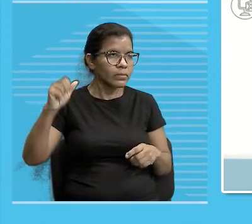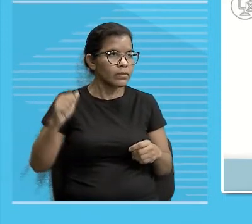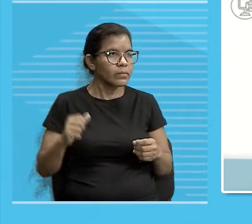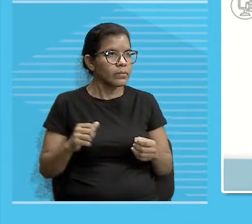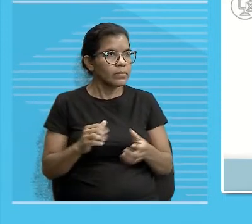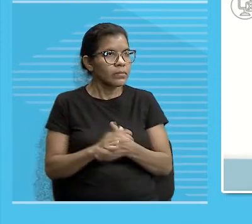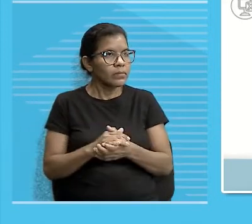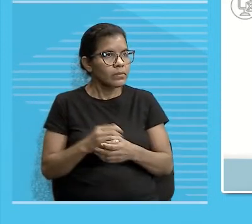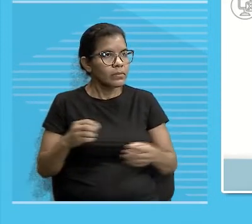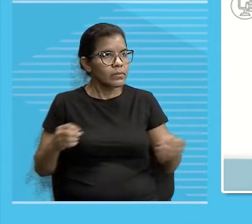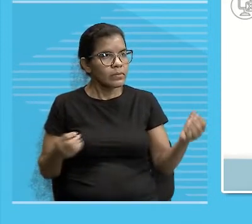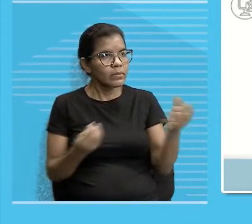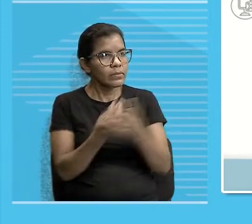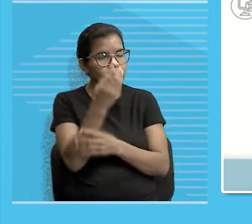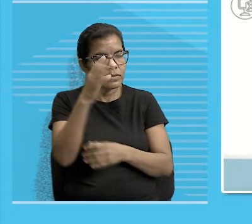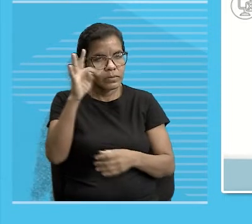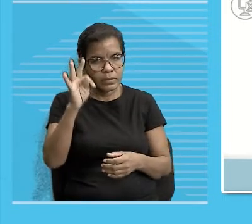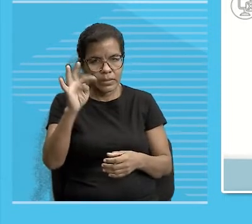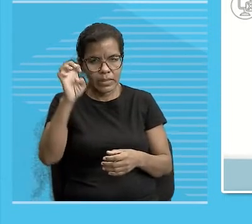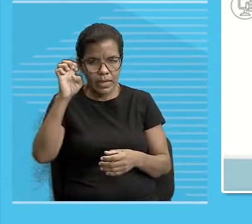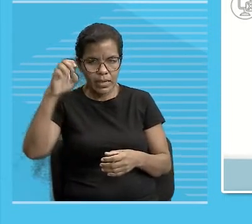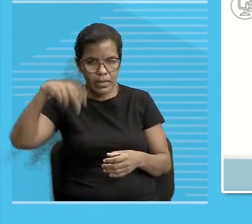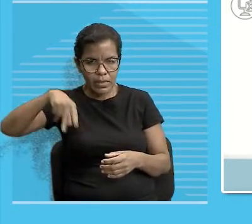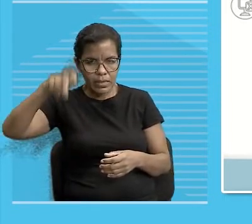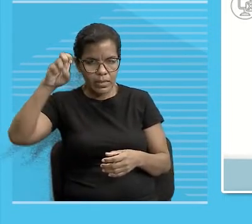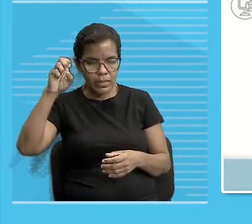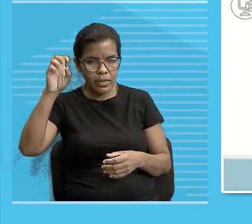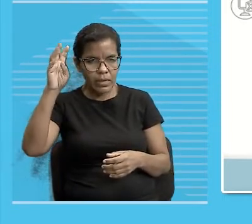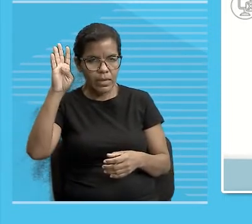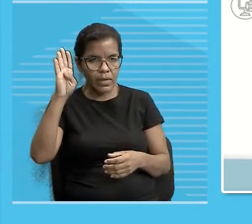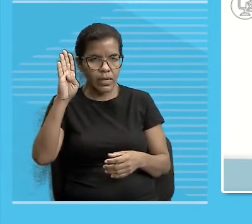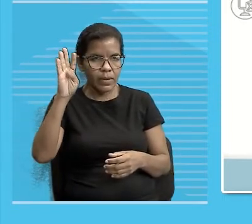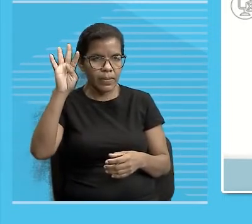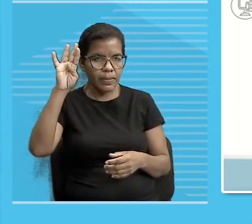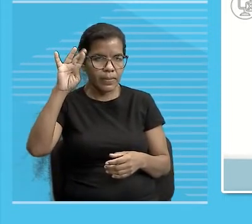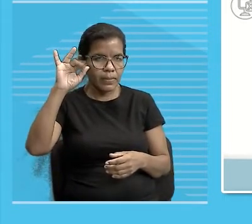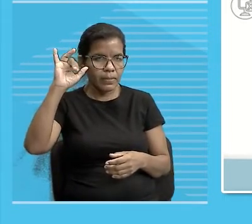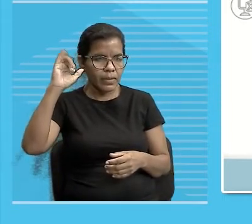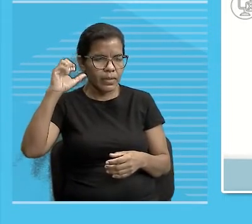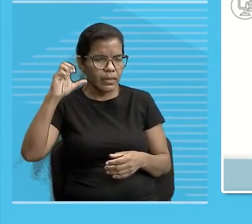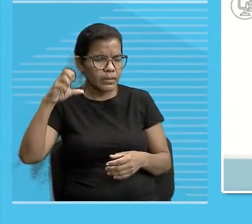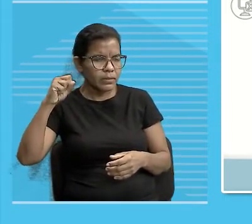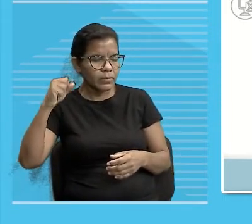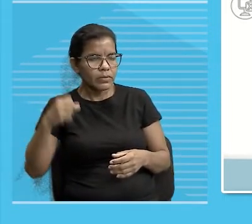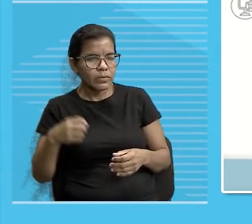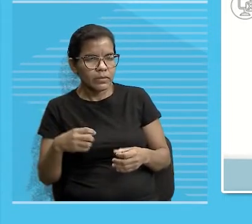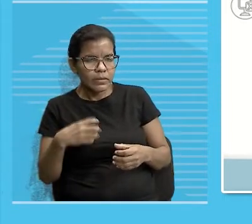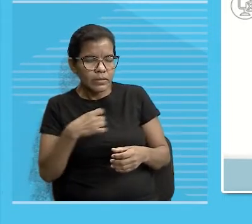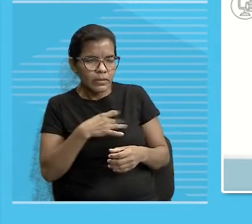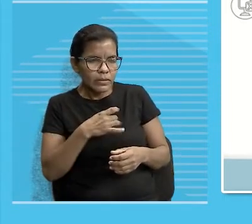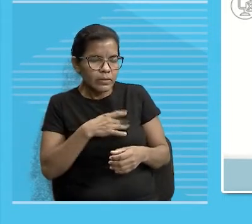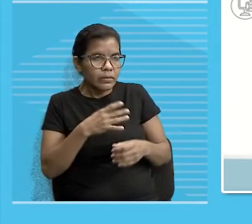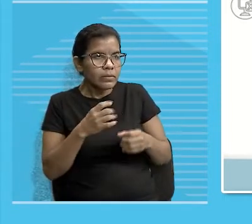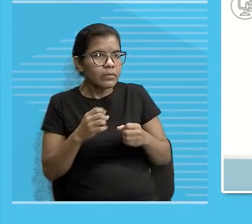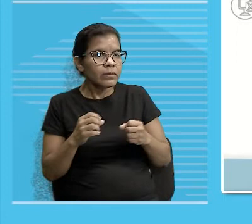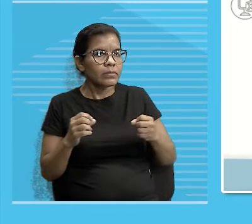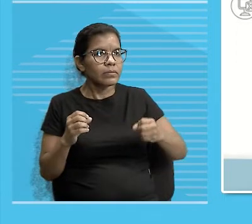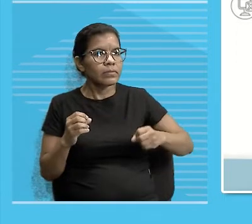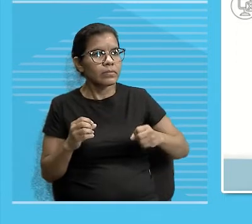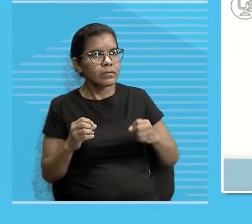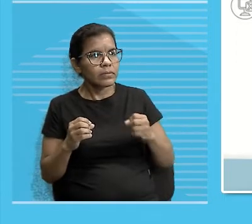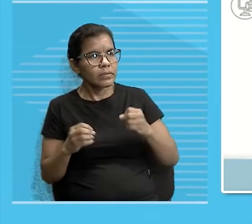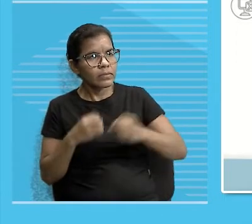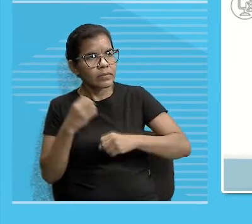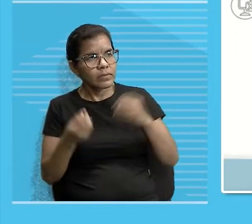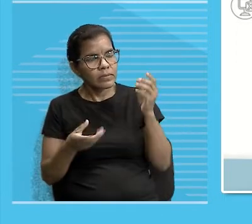tenebrismo. O que é esse negócio de tenebrismo, tio? Você lembra lá do tenebroso, escabroso, né? Olha aqui que